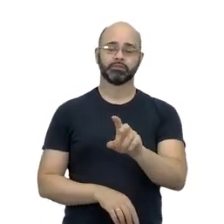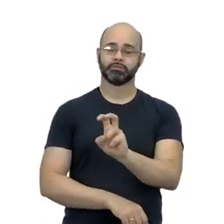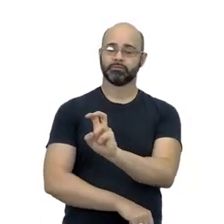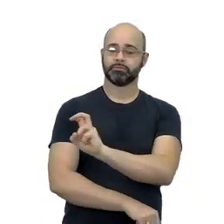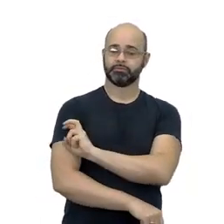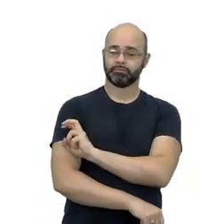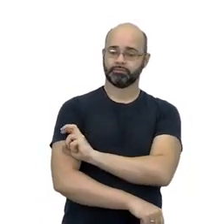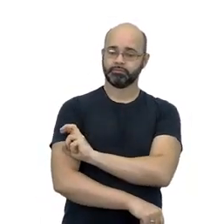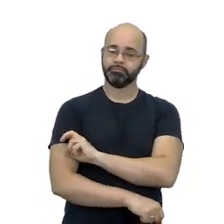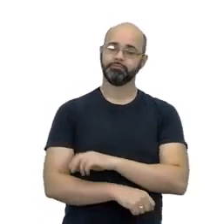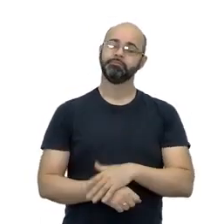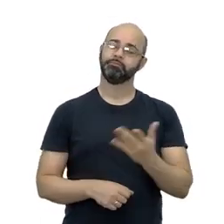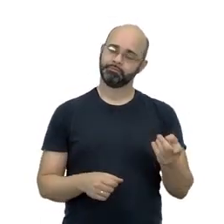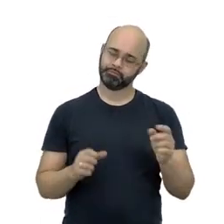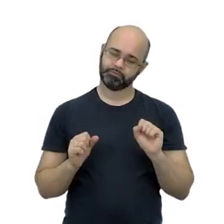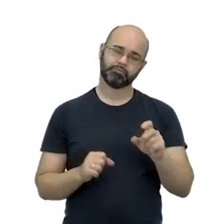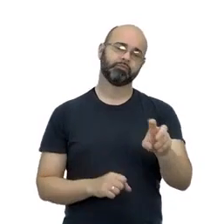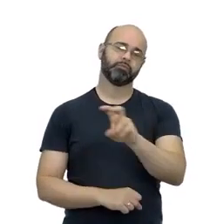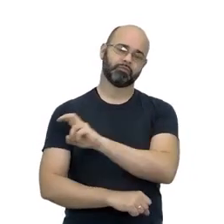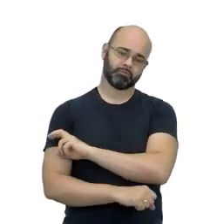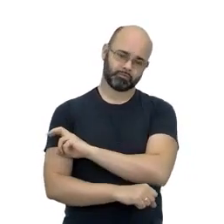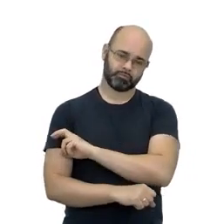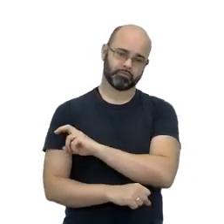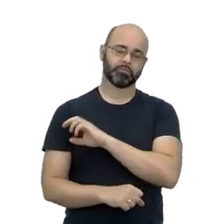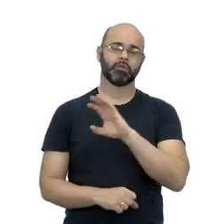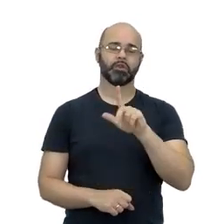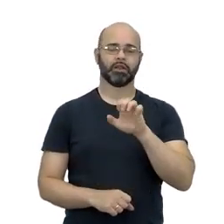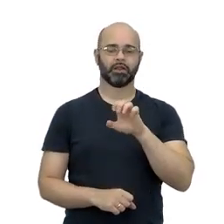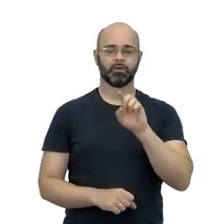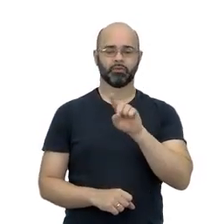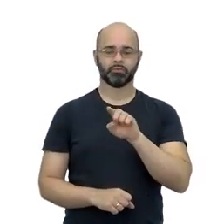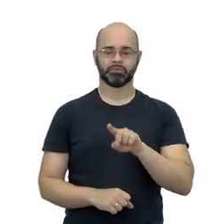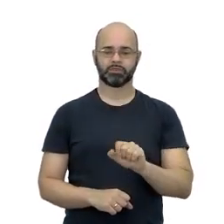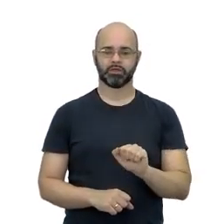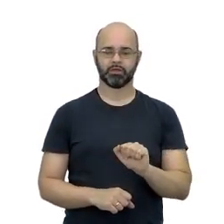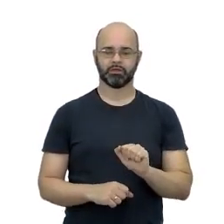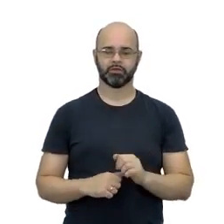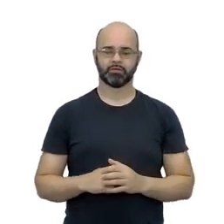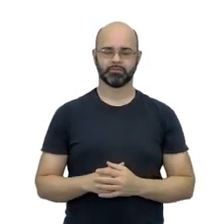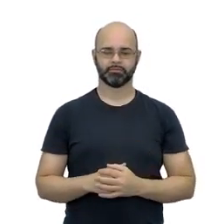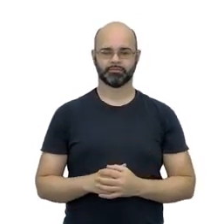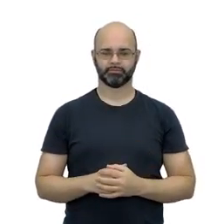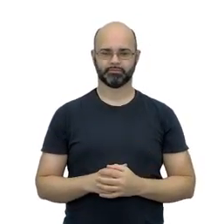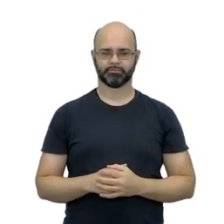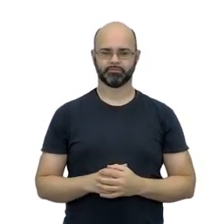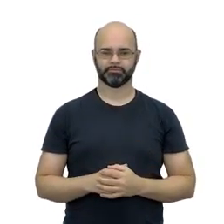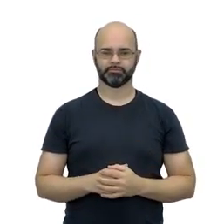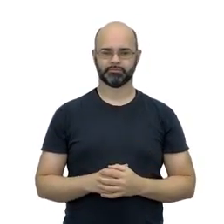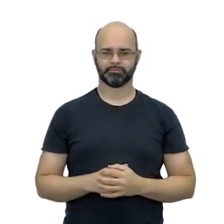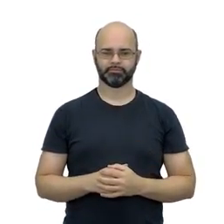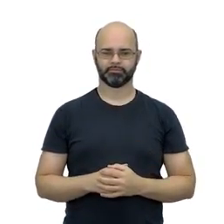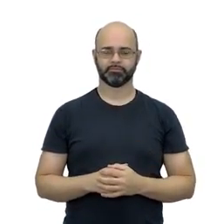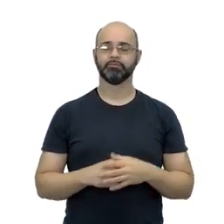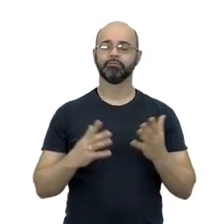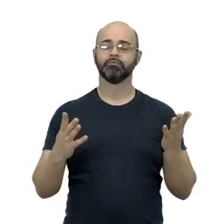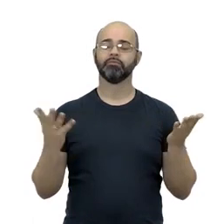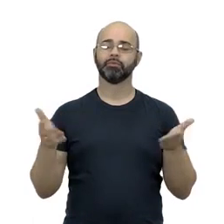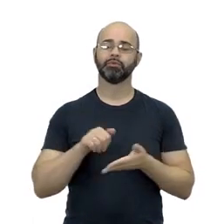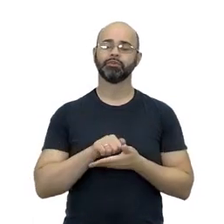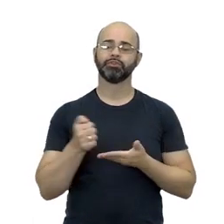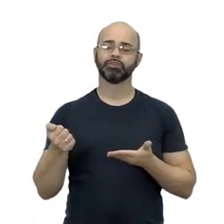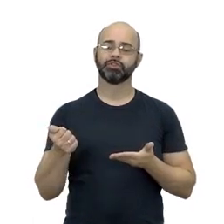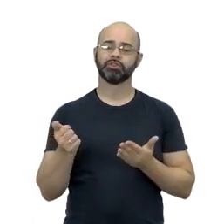do quinto ano com a nossa querida Creuza, tá bem? E qual é a nossa agenda para